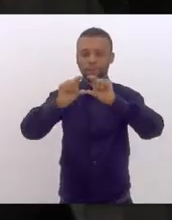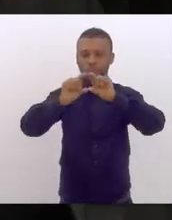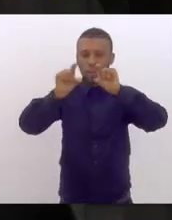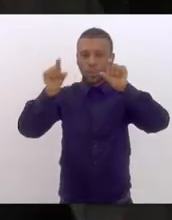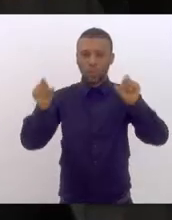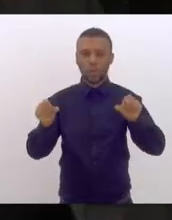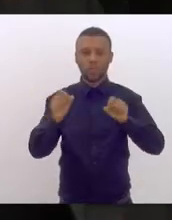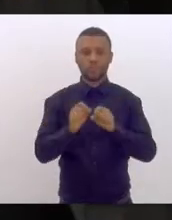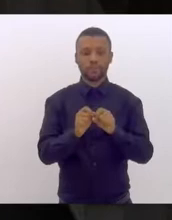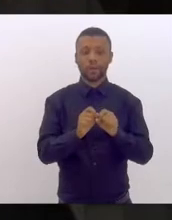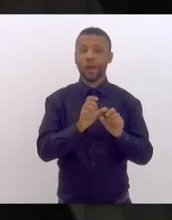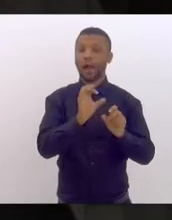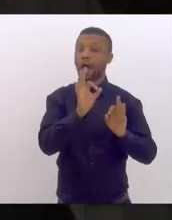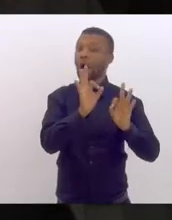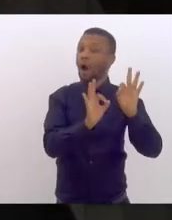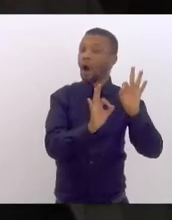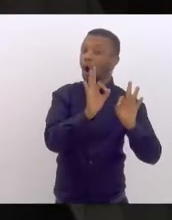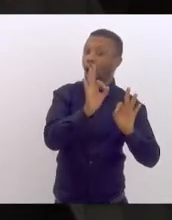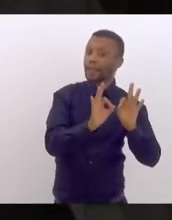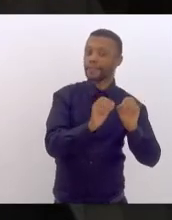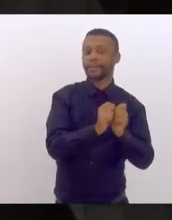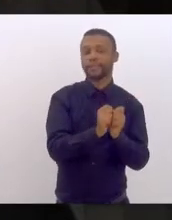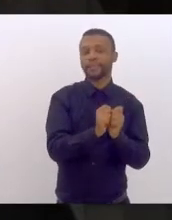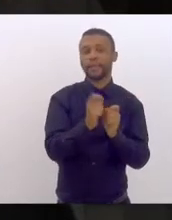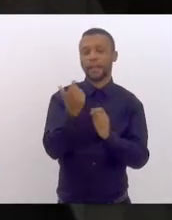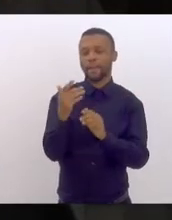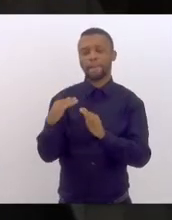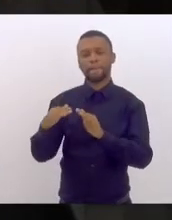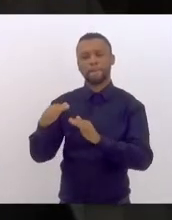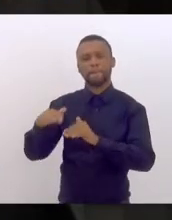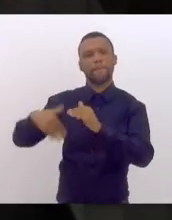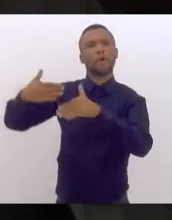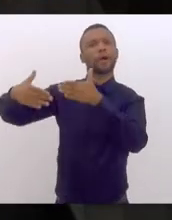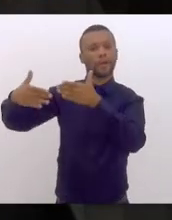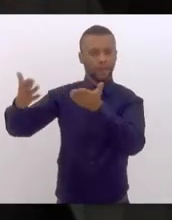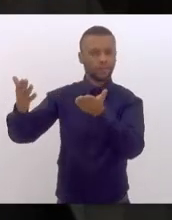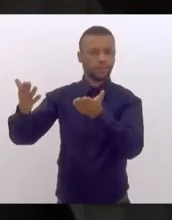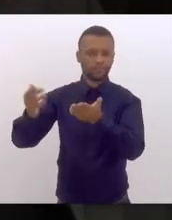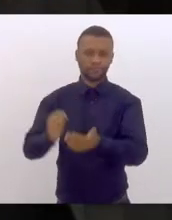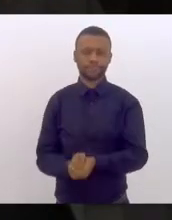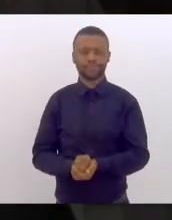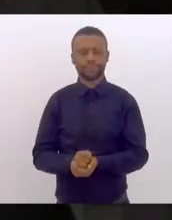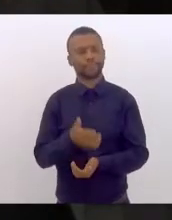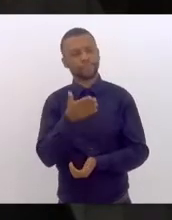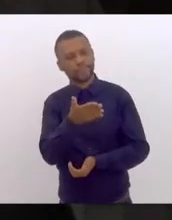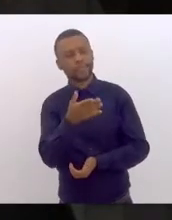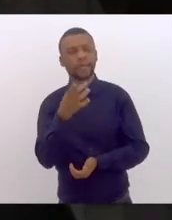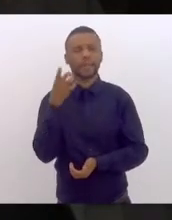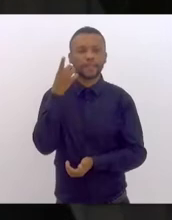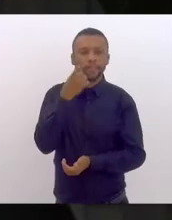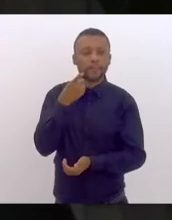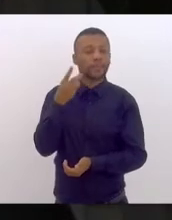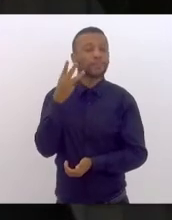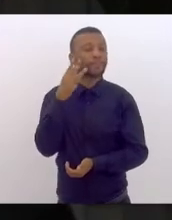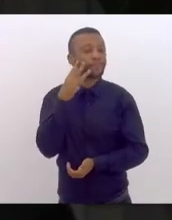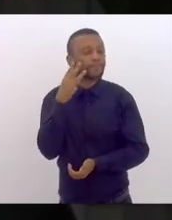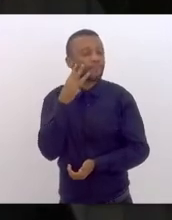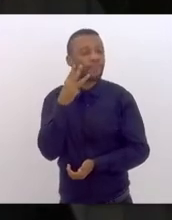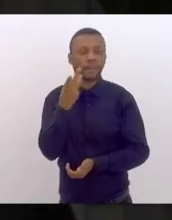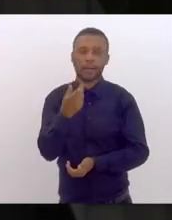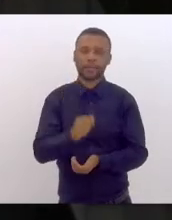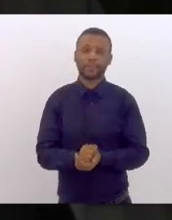Progresso Deputado waldeck Carneiro e esta ordem